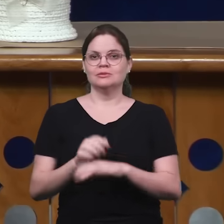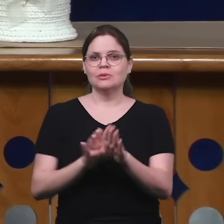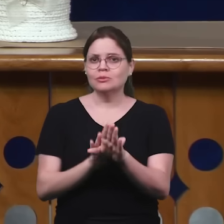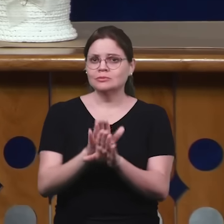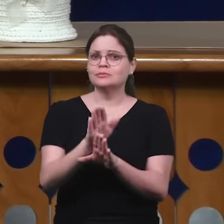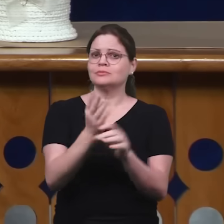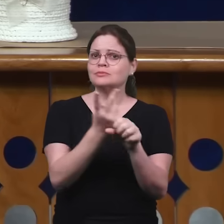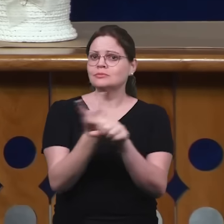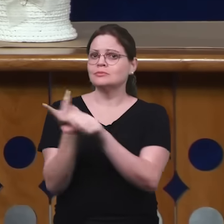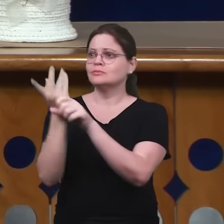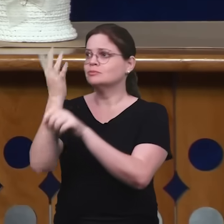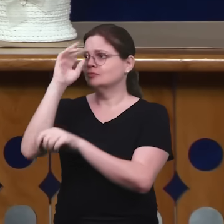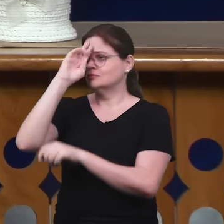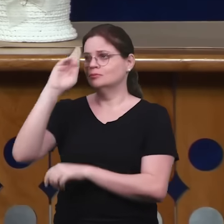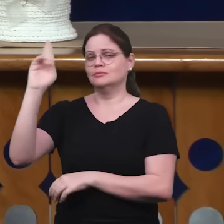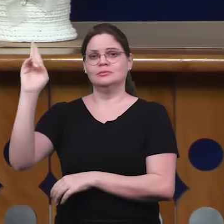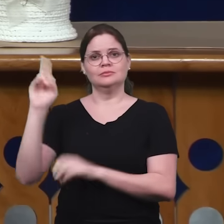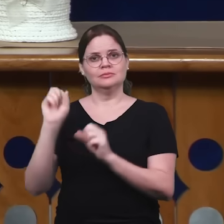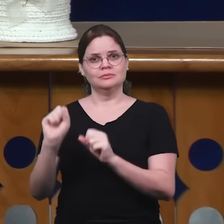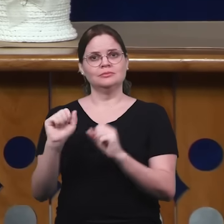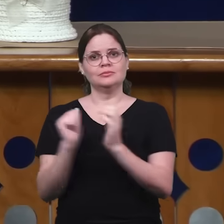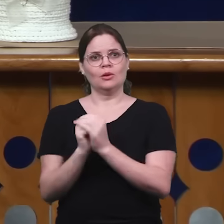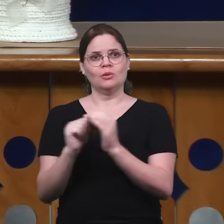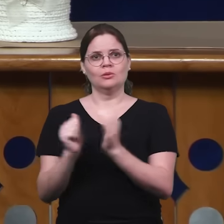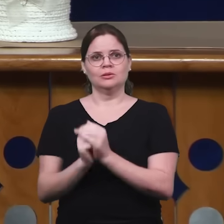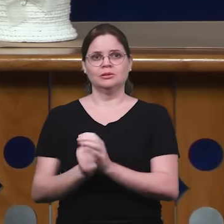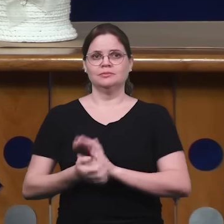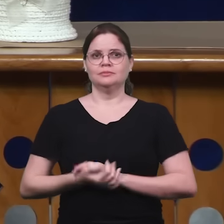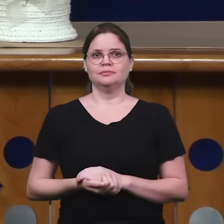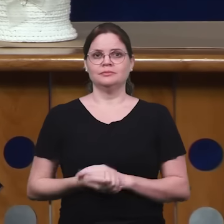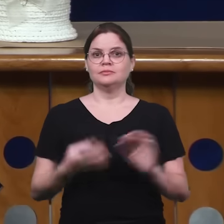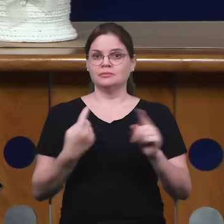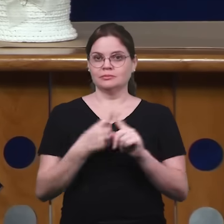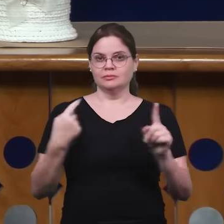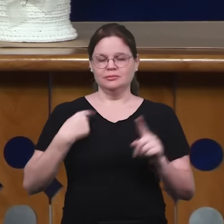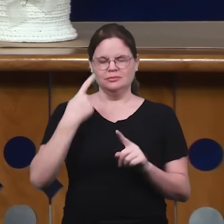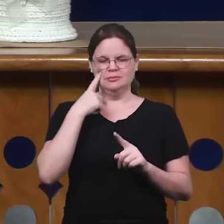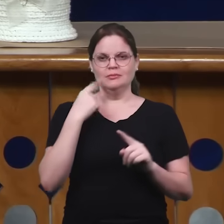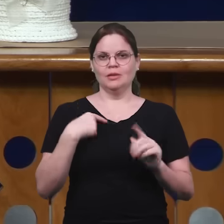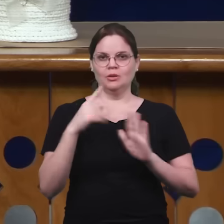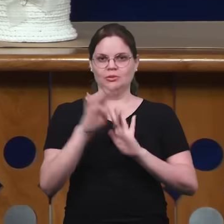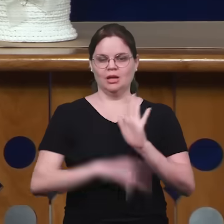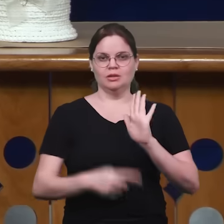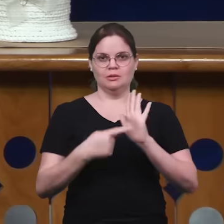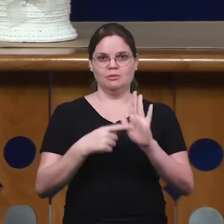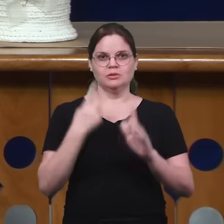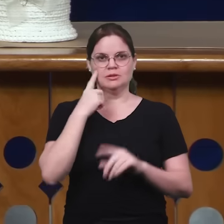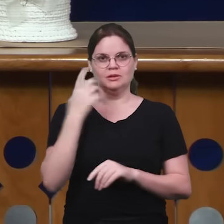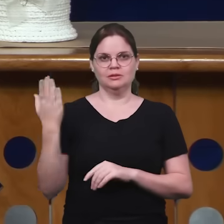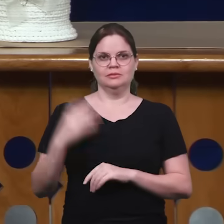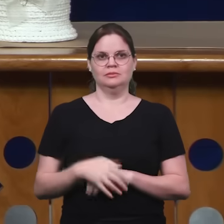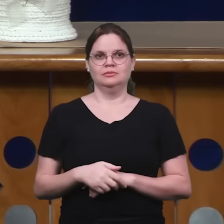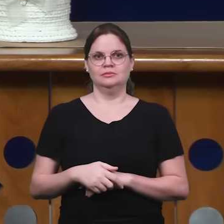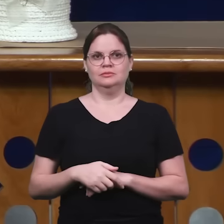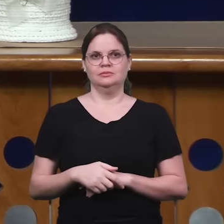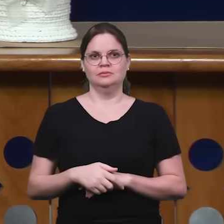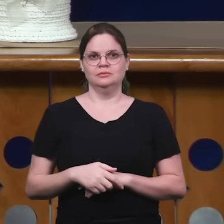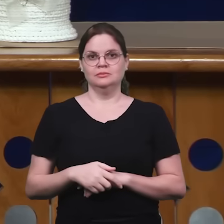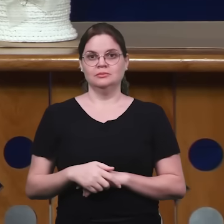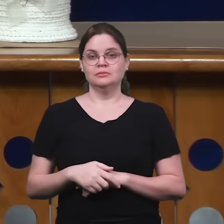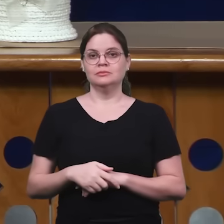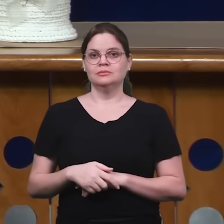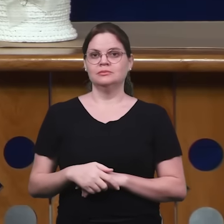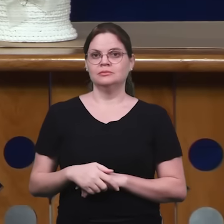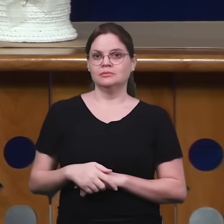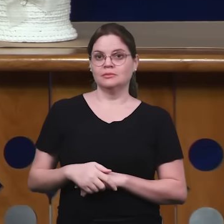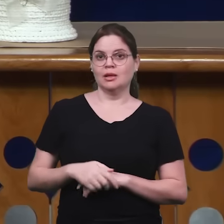é buscai ao Senhor. Mas interessante que o texto tem um complemento, né? Ele diz, o profeta, buscai o